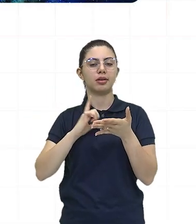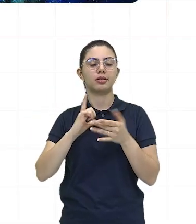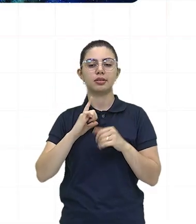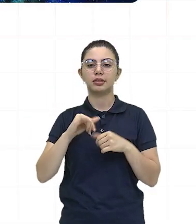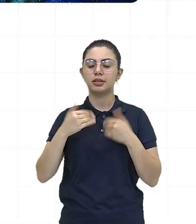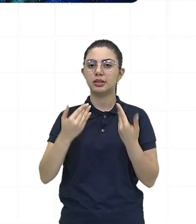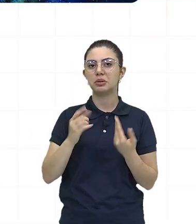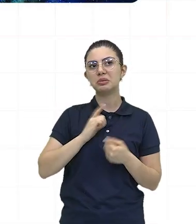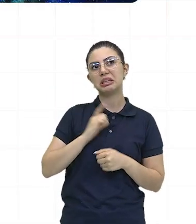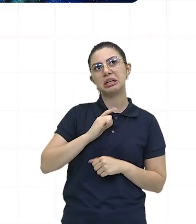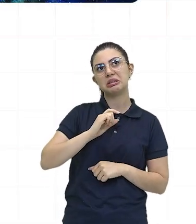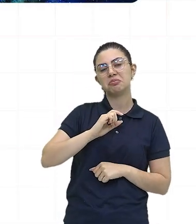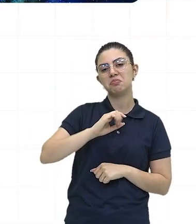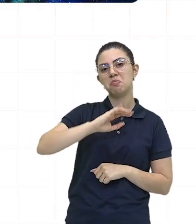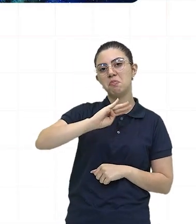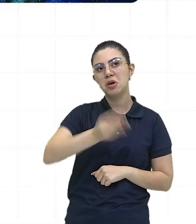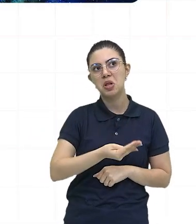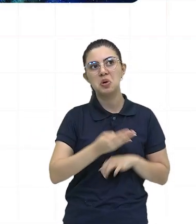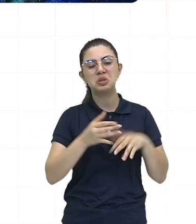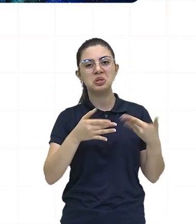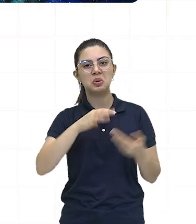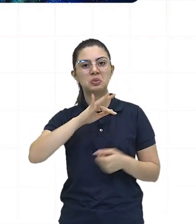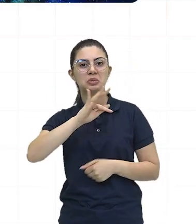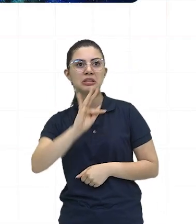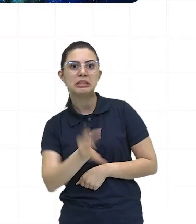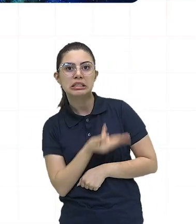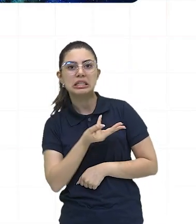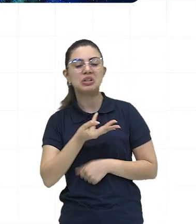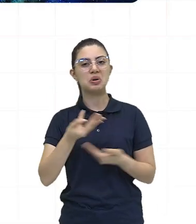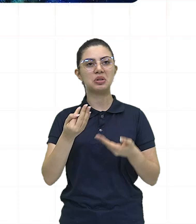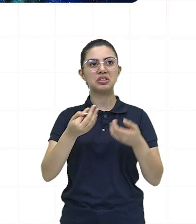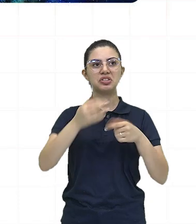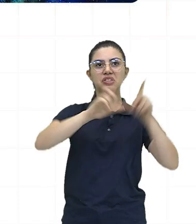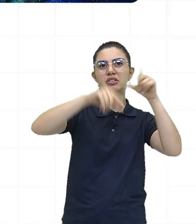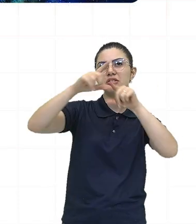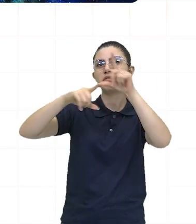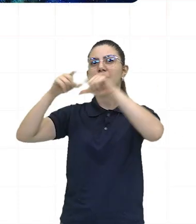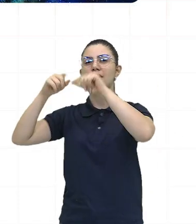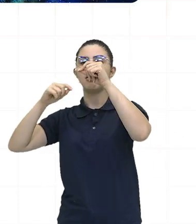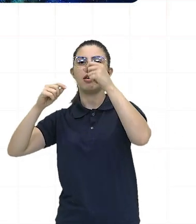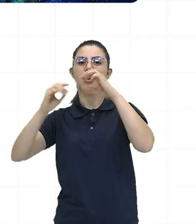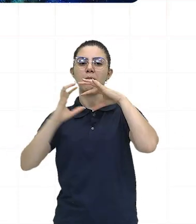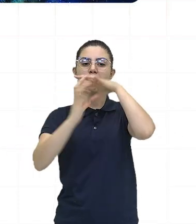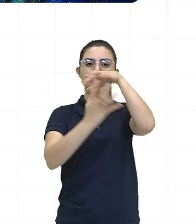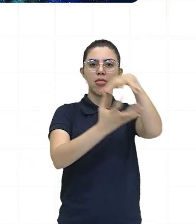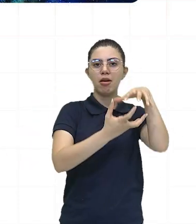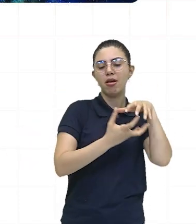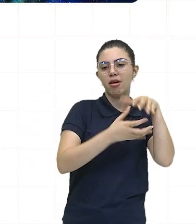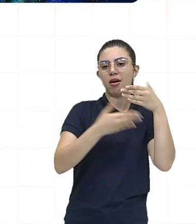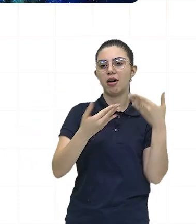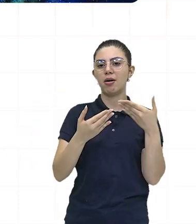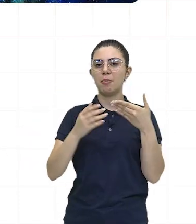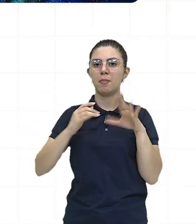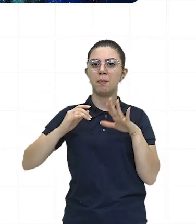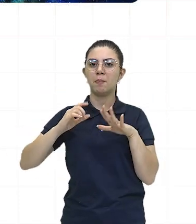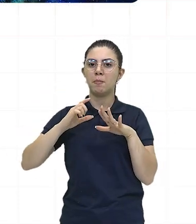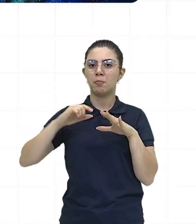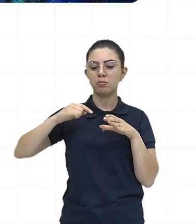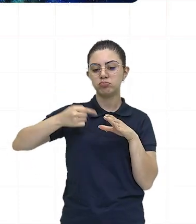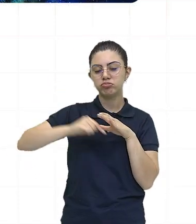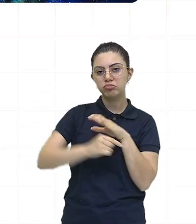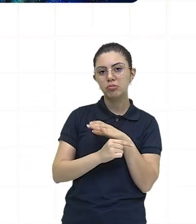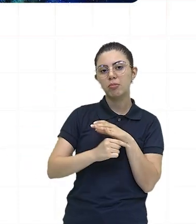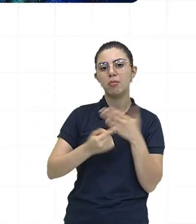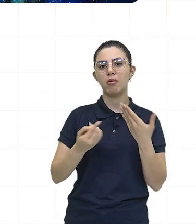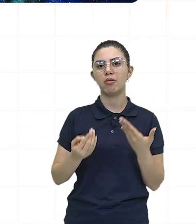vai ter bilhões ou trilhões de estrelas, planetas, nebulosas, buracos negros e outros objetos